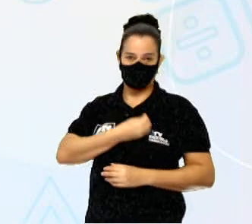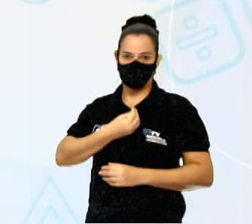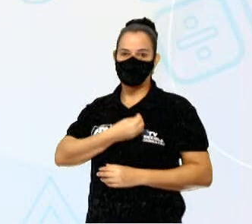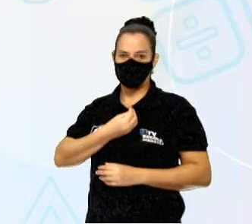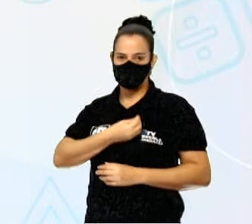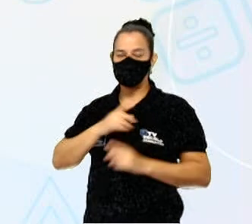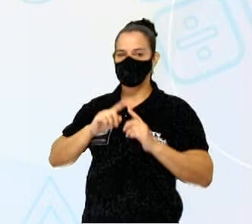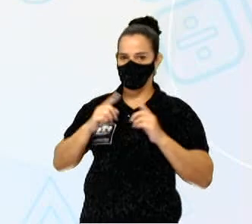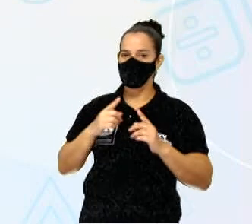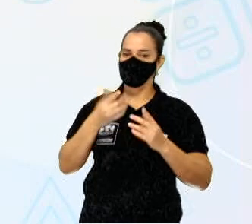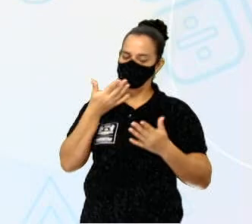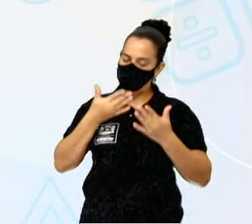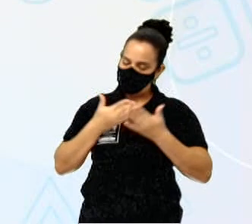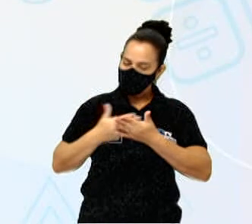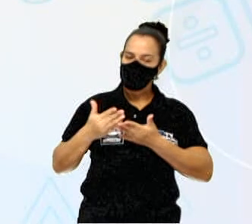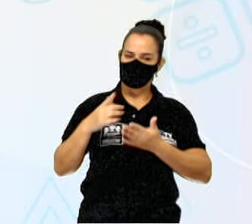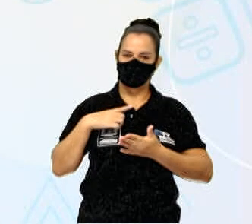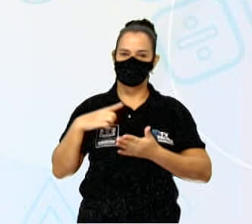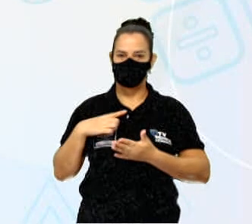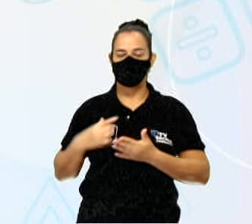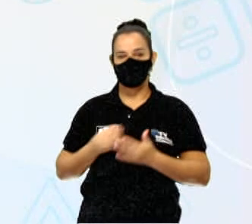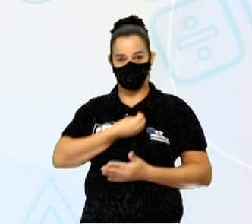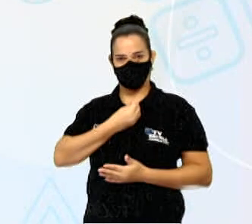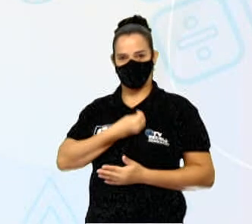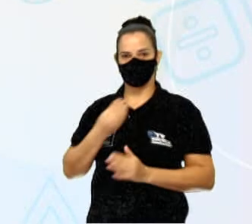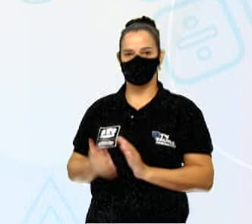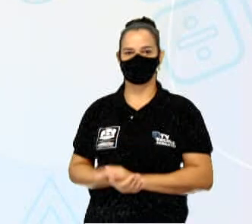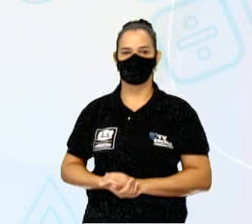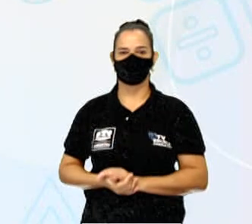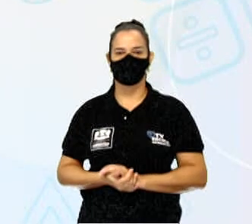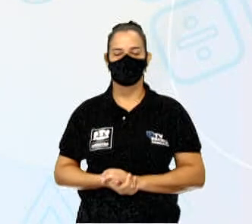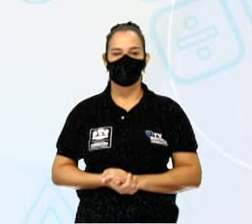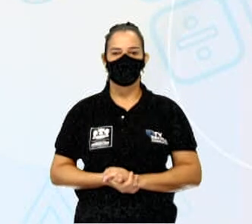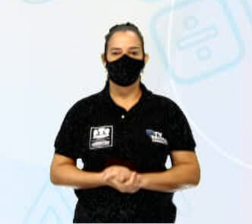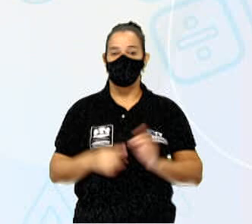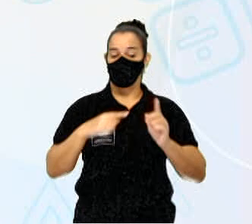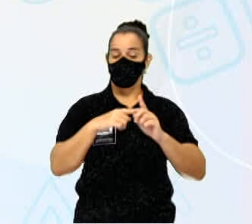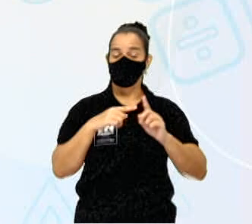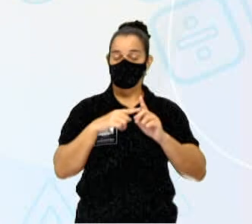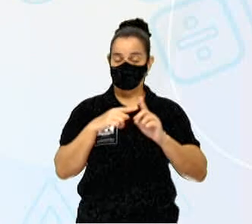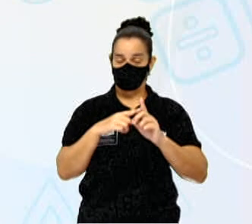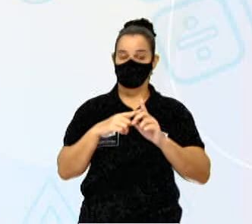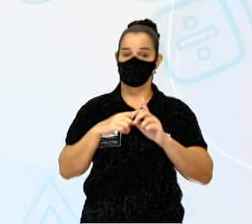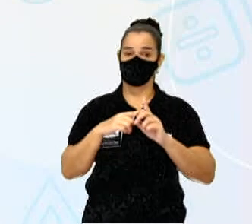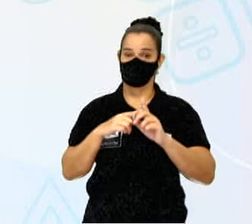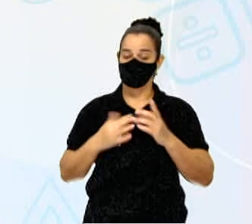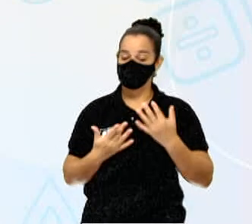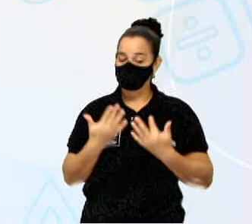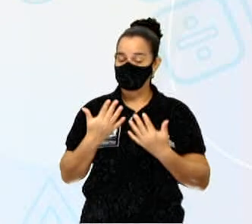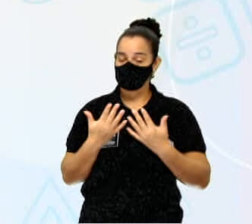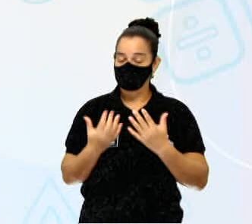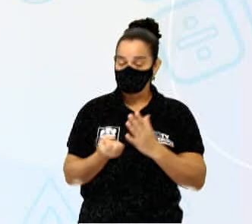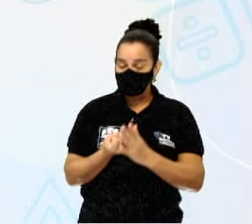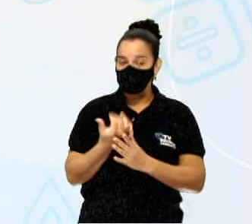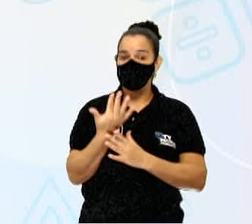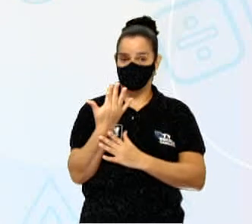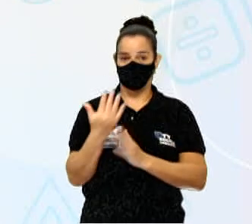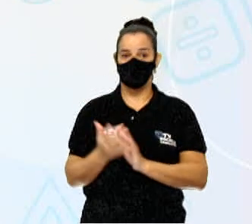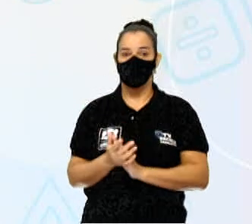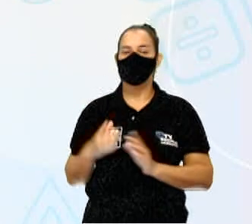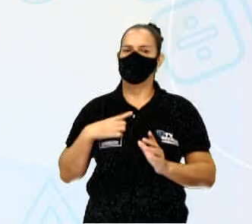a objetos e plantas. Há vários tipos de contos, populares,